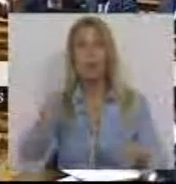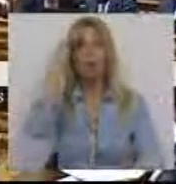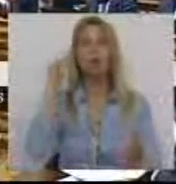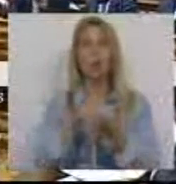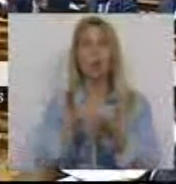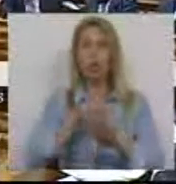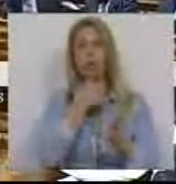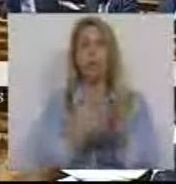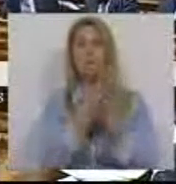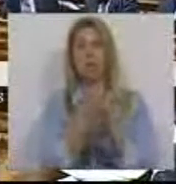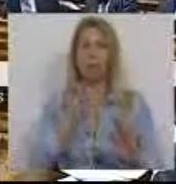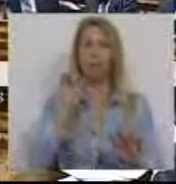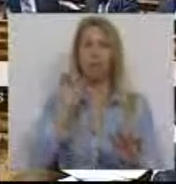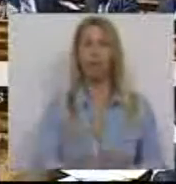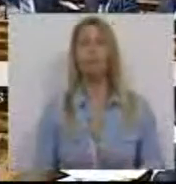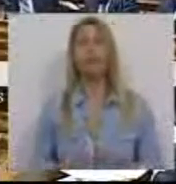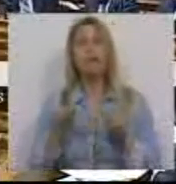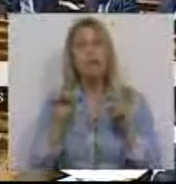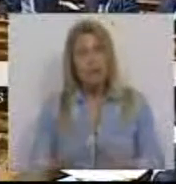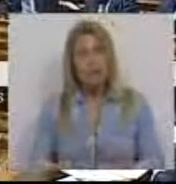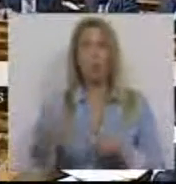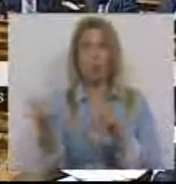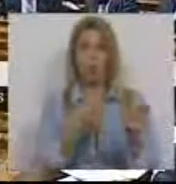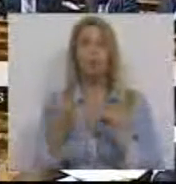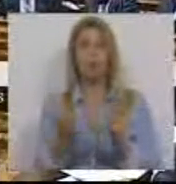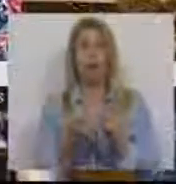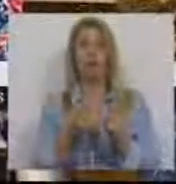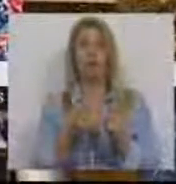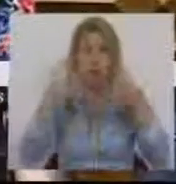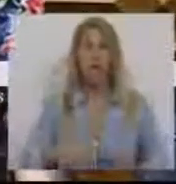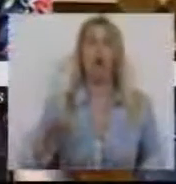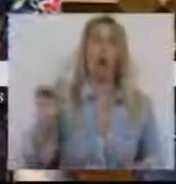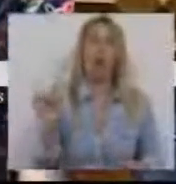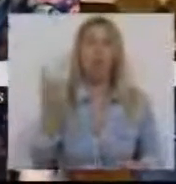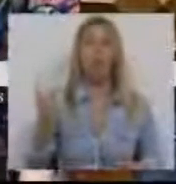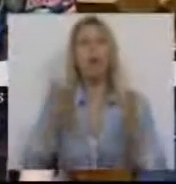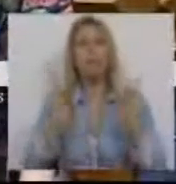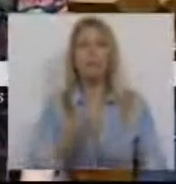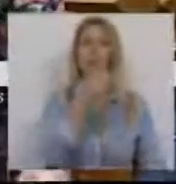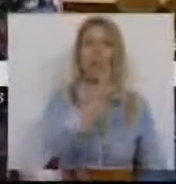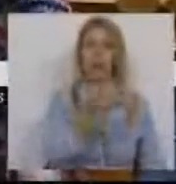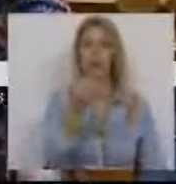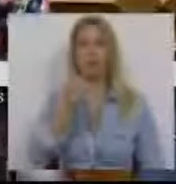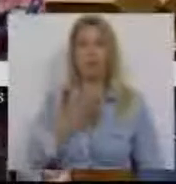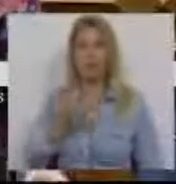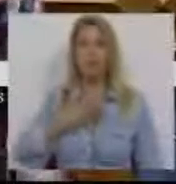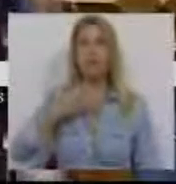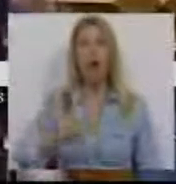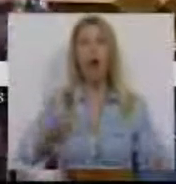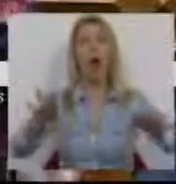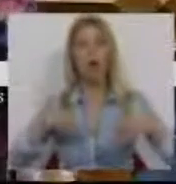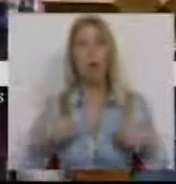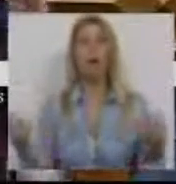medidas que está a tomar. E para isto ser um debate sério, é preciso PS, PSD e CDS assumirem que ou exige